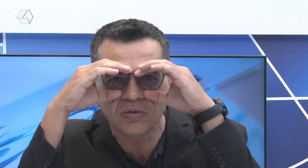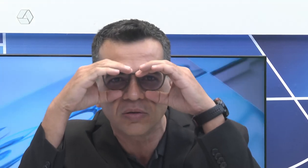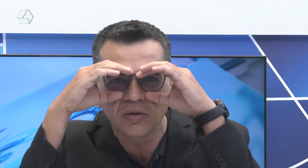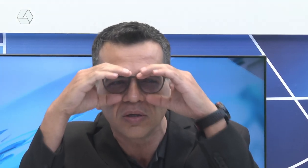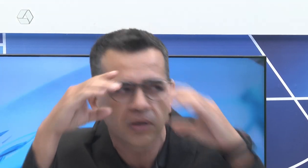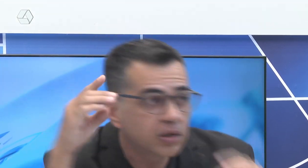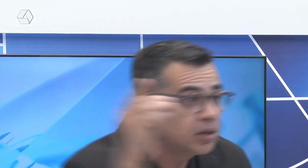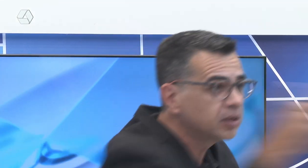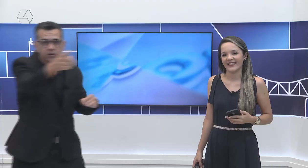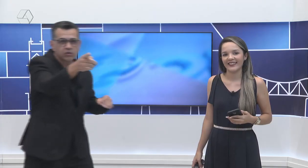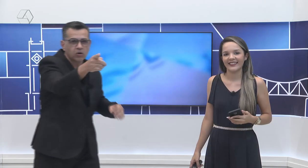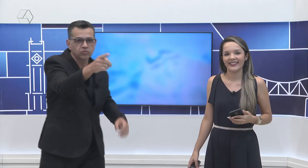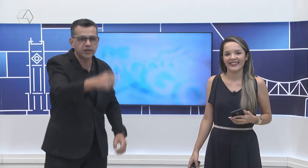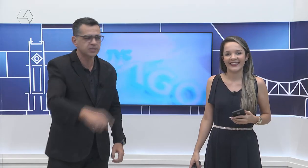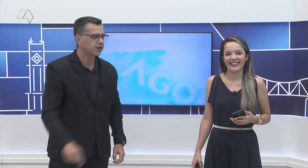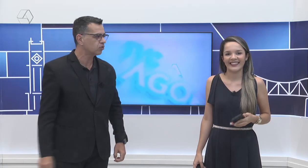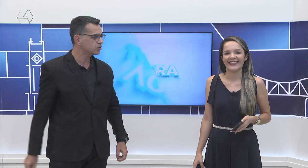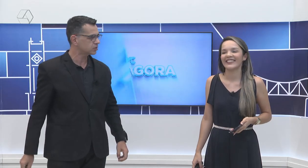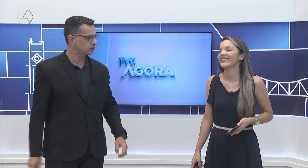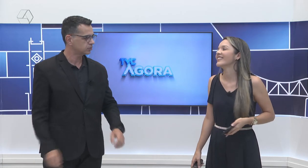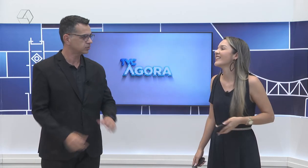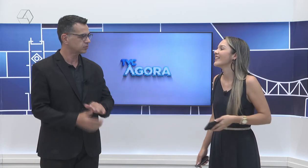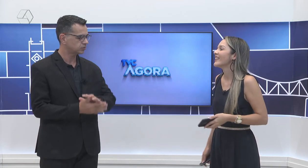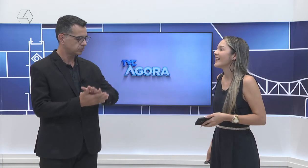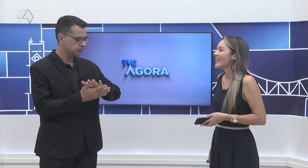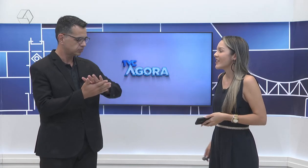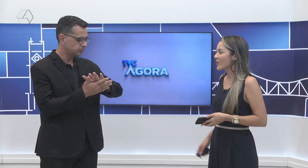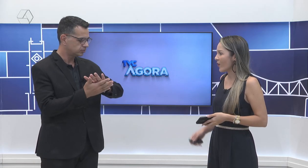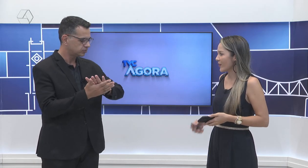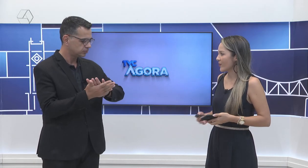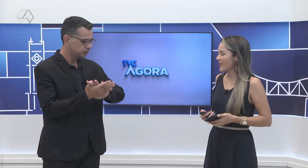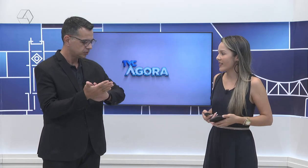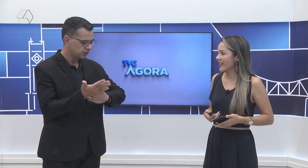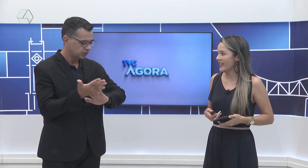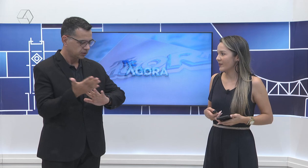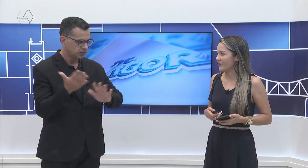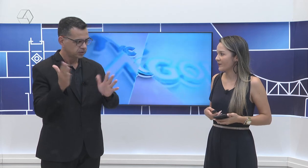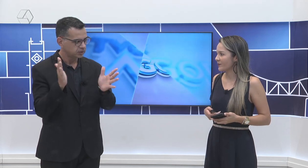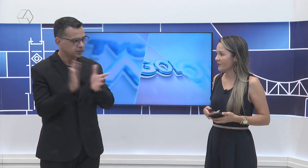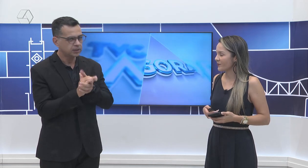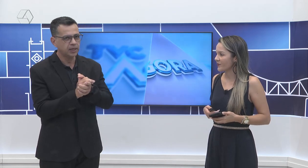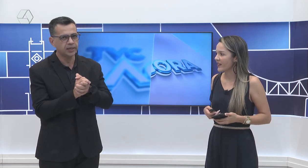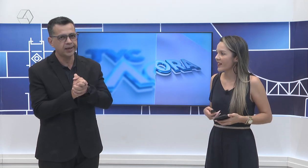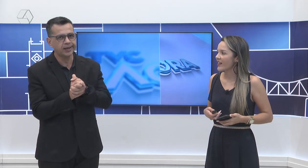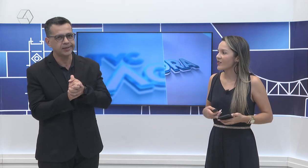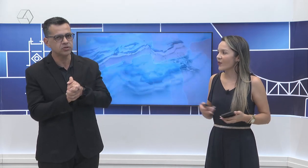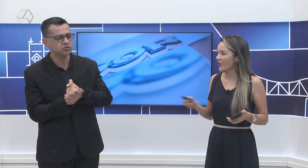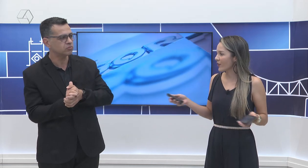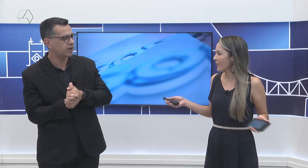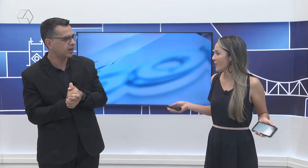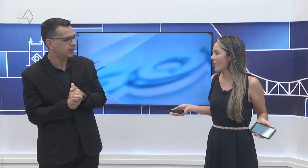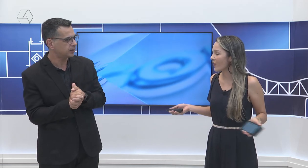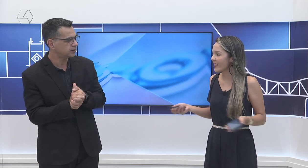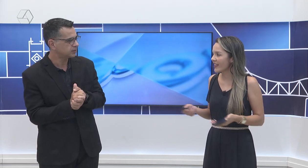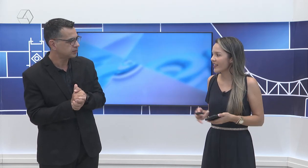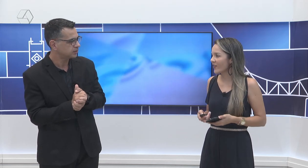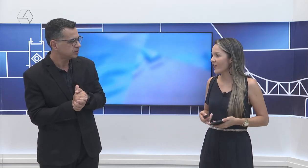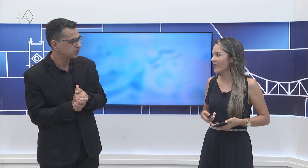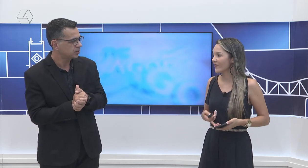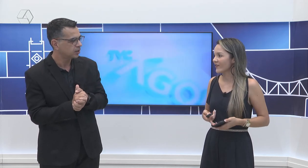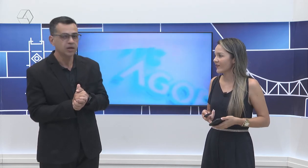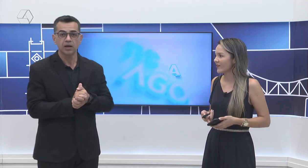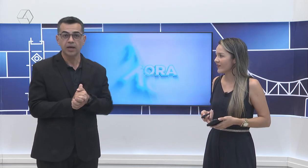acontecendo com Três Lagoas? Sonhos, e aí? Que é isso? Sonhou que ficou